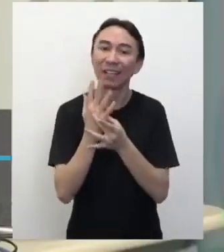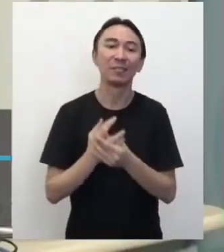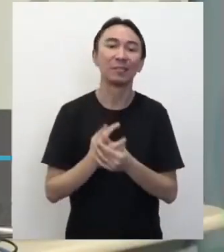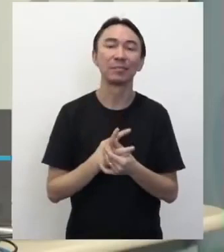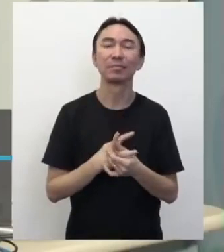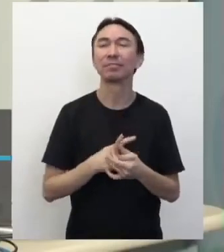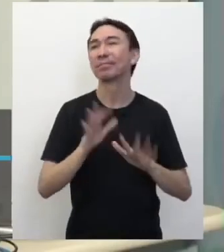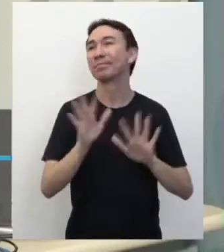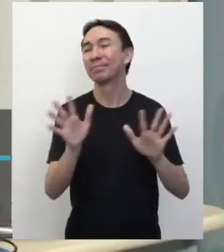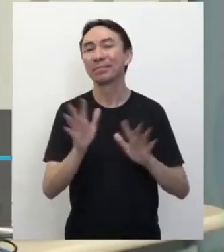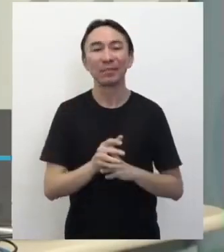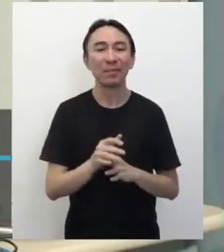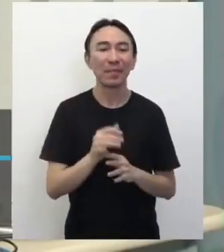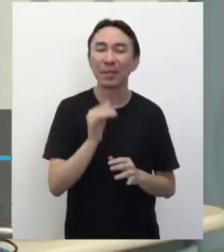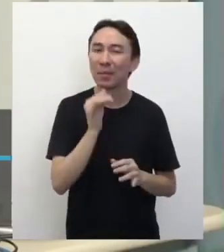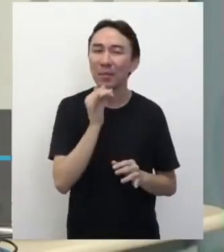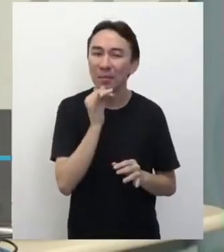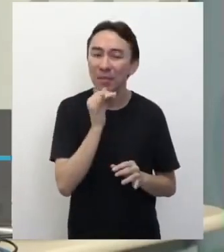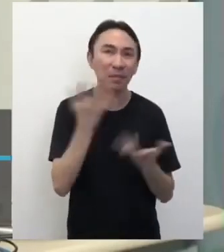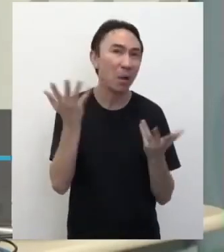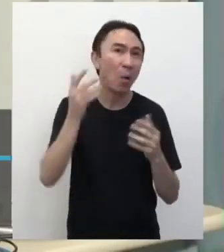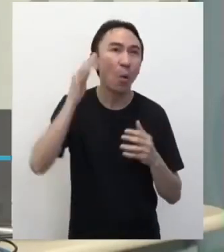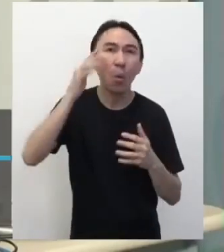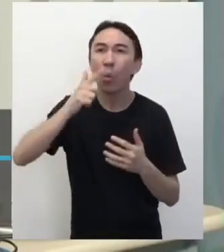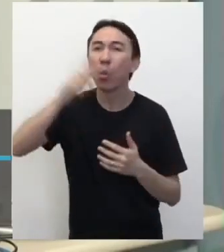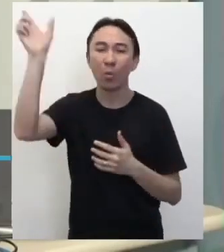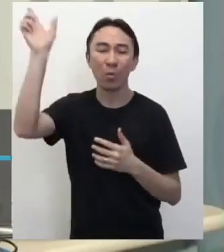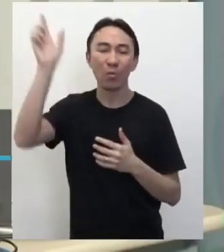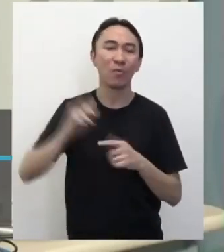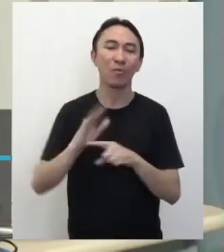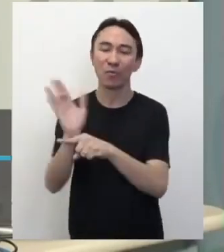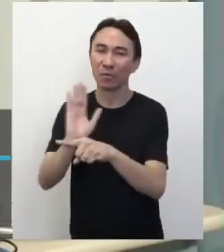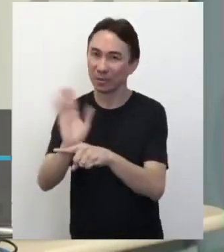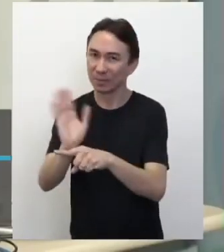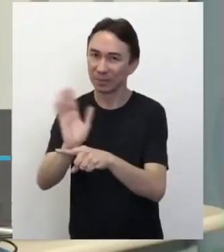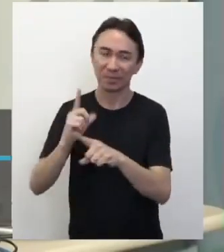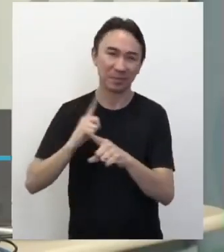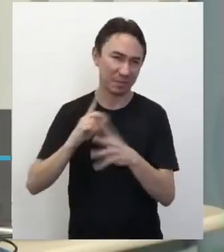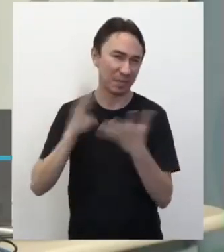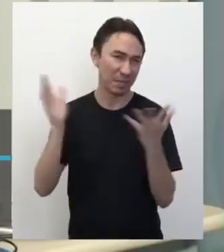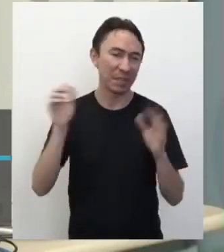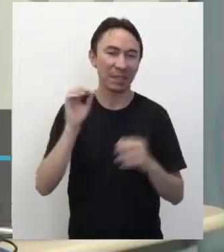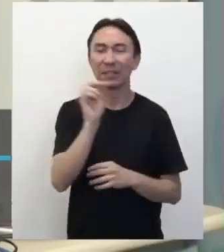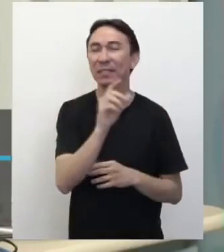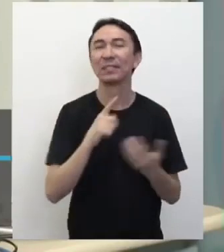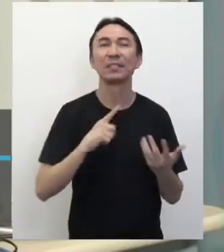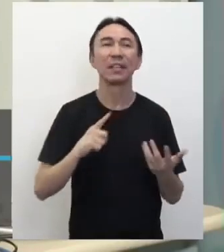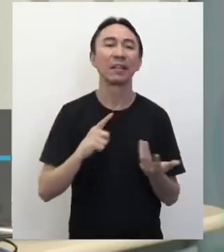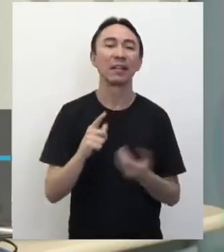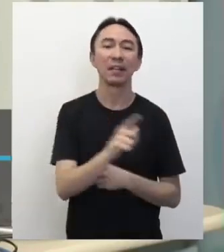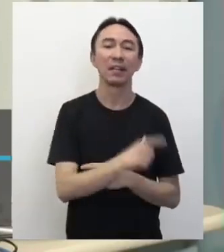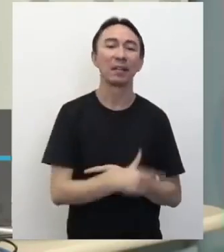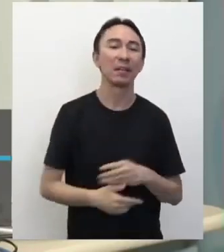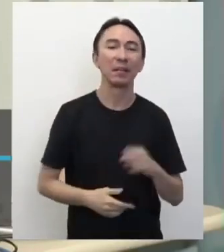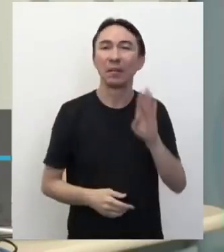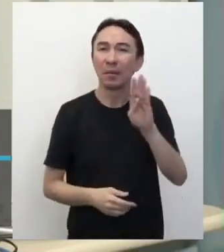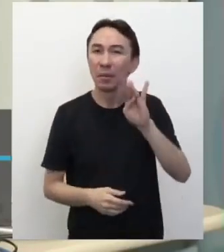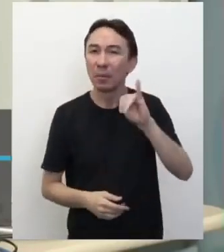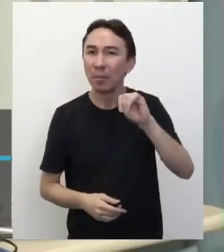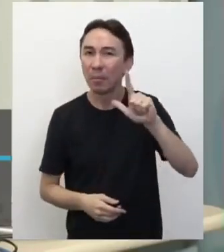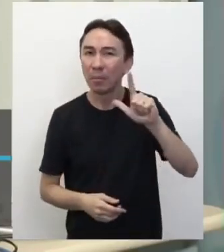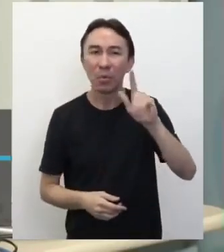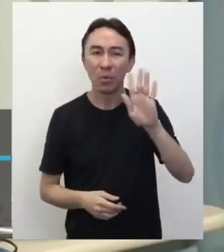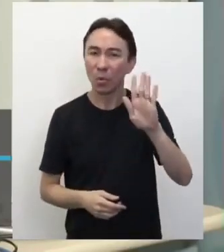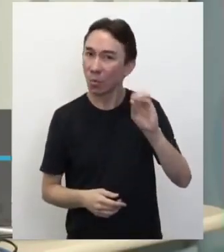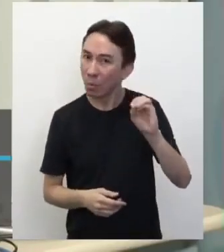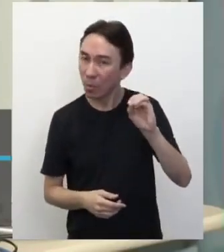olha, pensa no Bilbo Bolseiro, tá? Que é o que eu mais gosto do Senhor dos Anéis. O Bilbo Bolseiro, lá no Senhor dos Anéis, né?